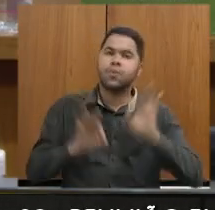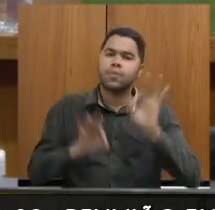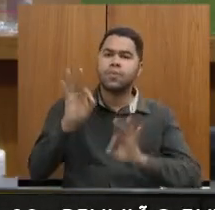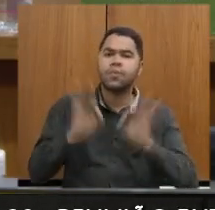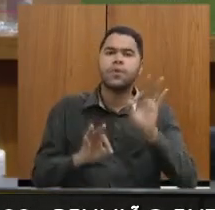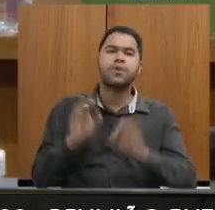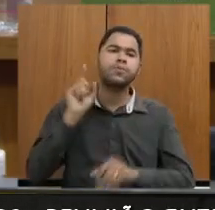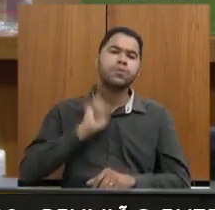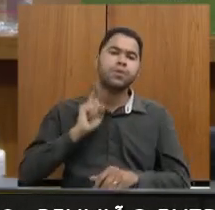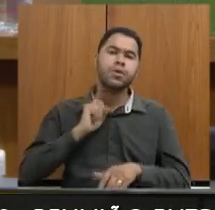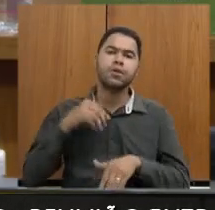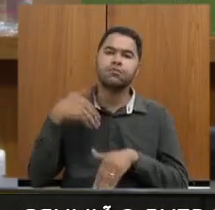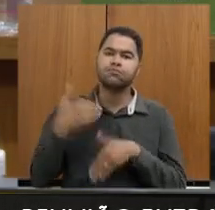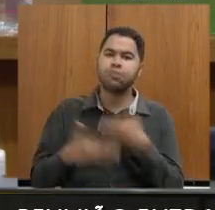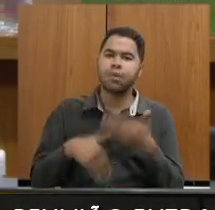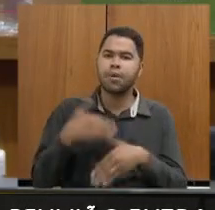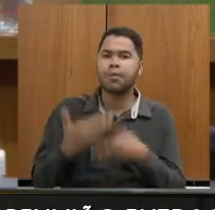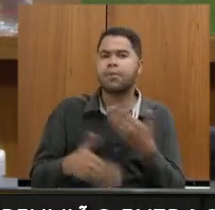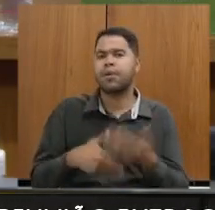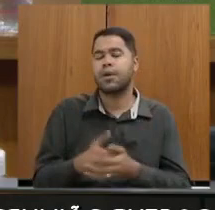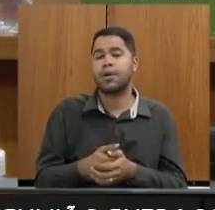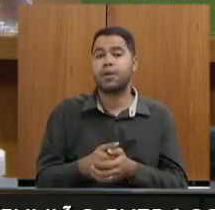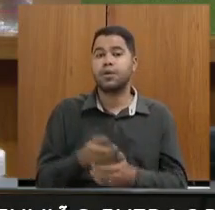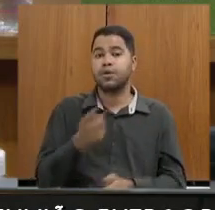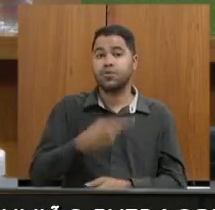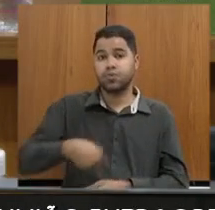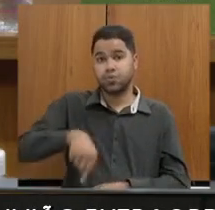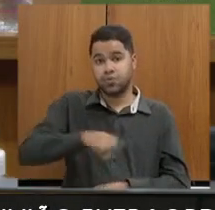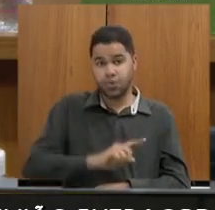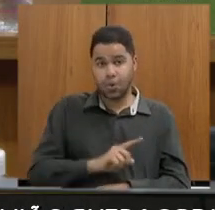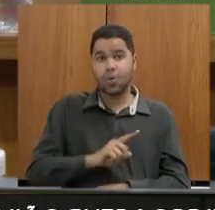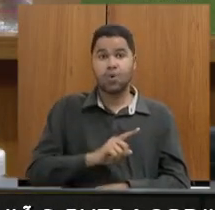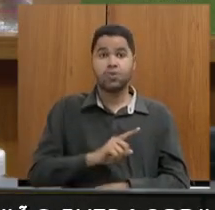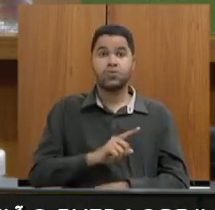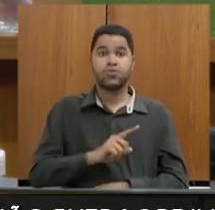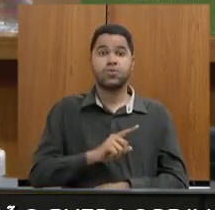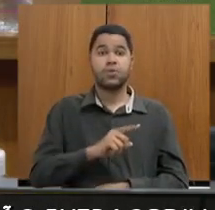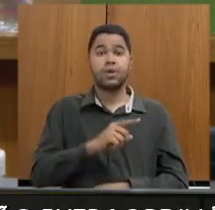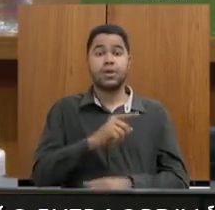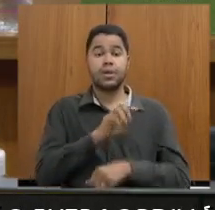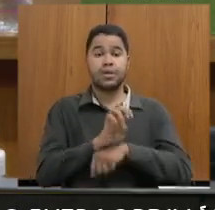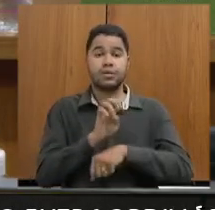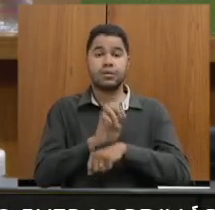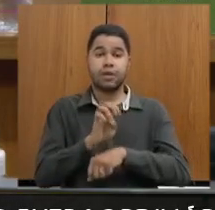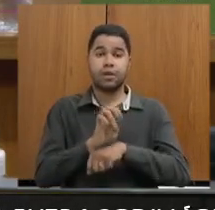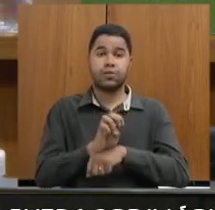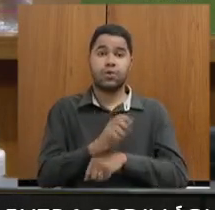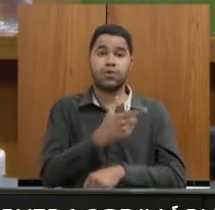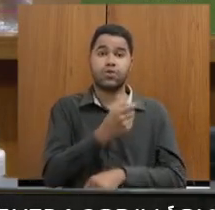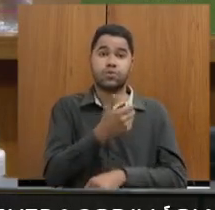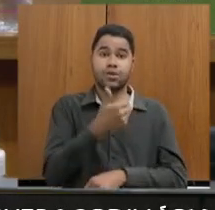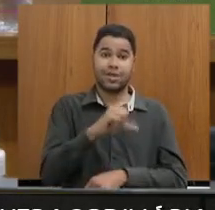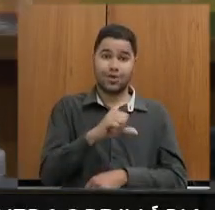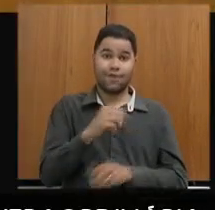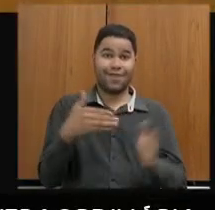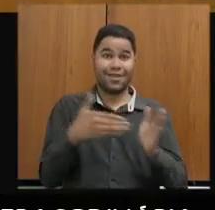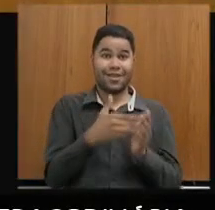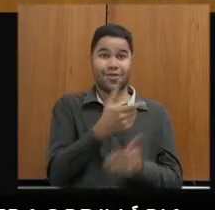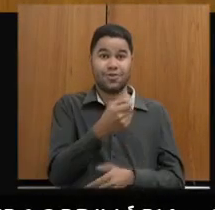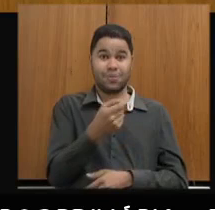de desenvolvimento e é do nosso estado e ele é de 2019 até 2030 né então eu tenho